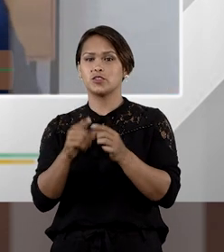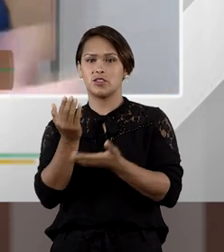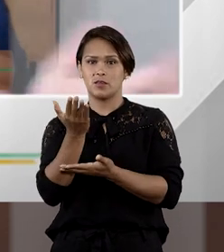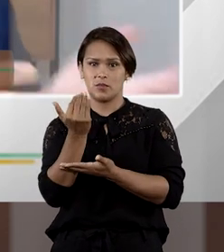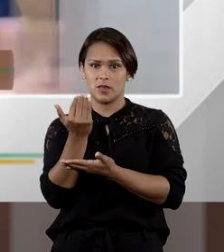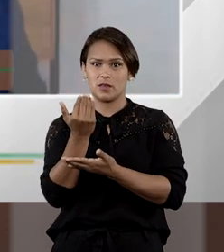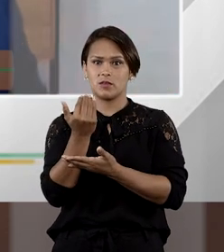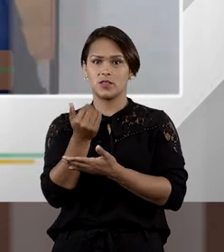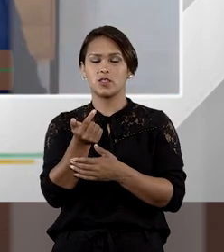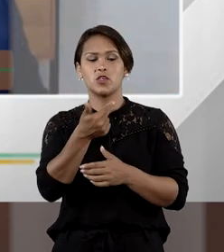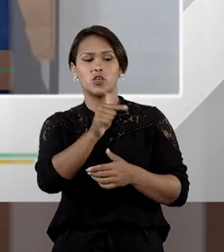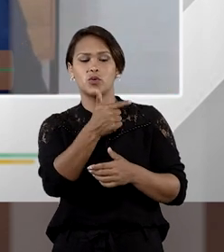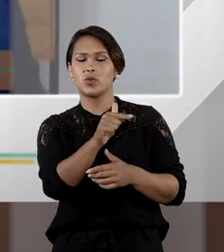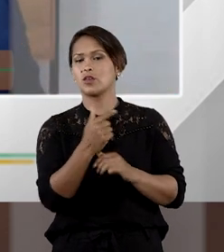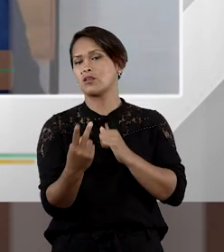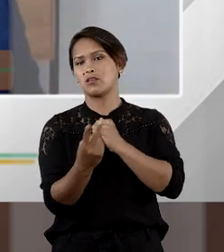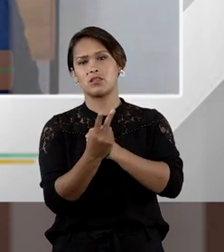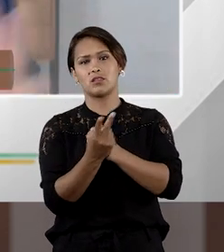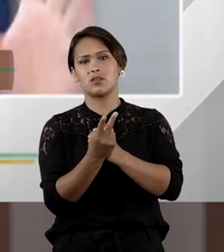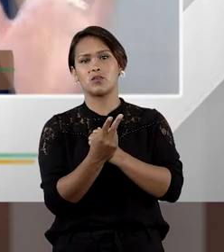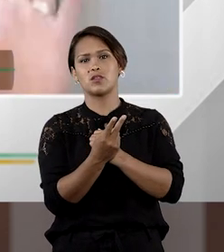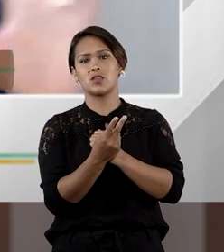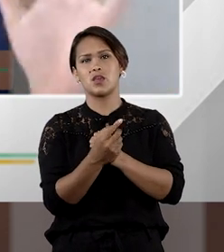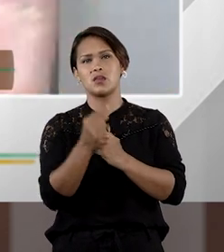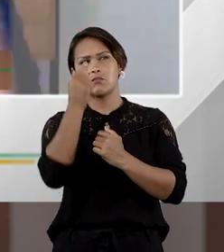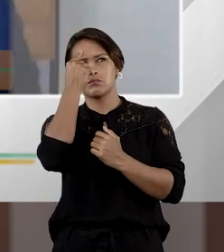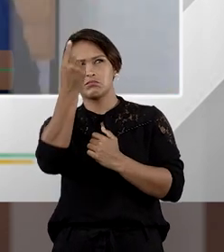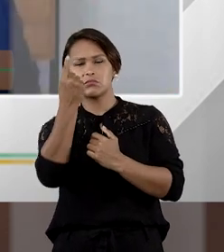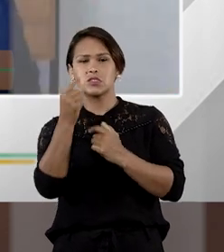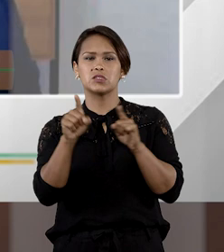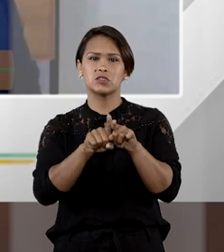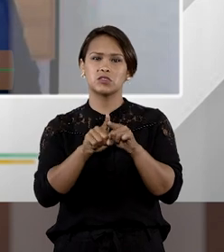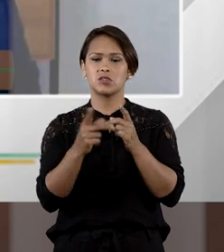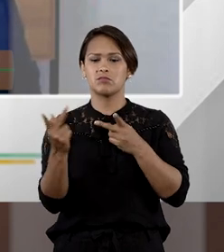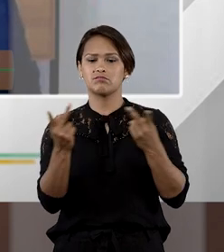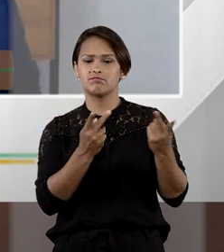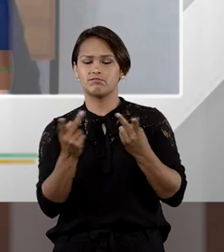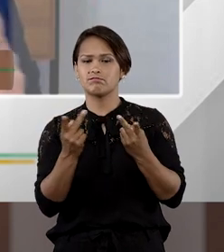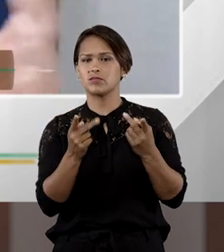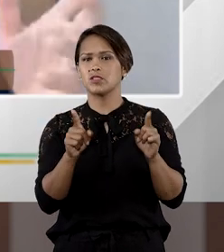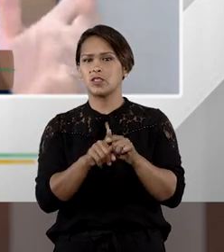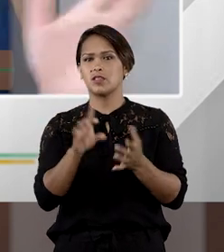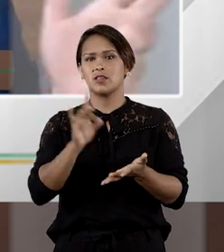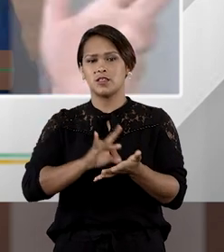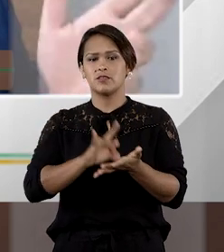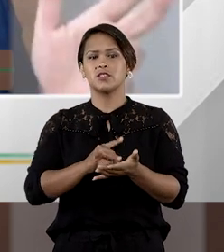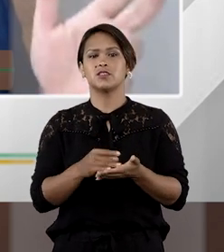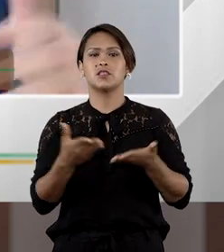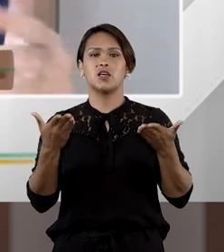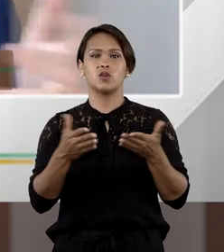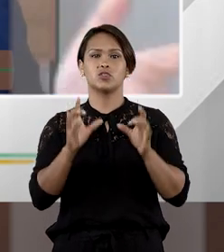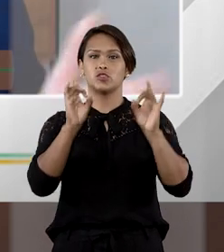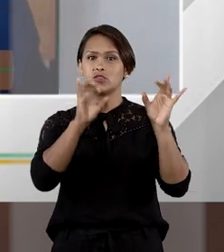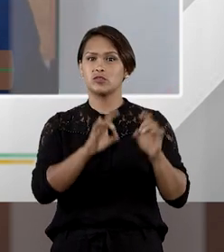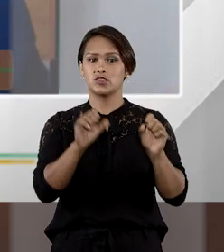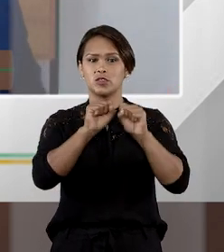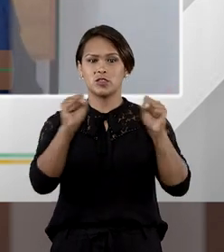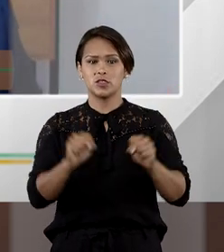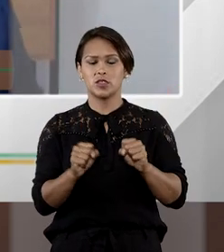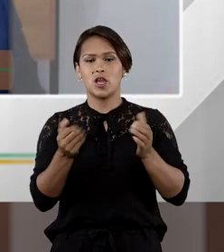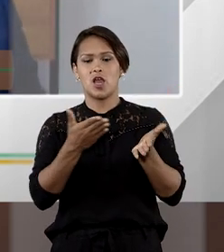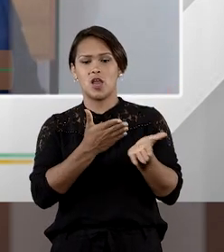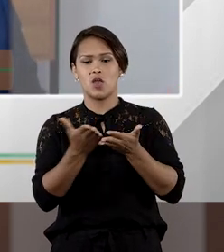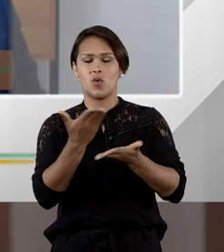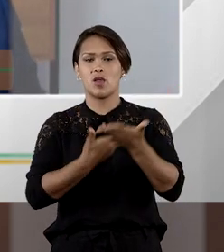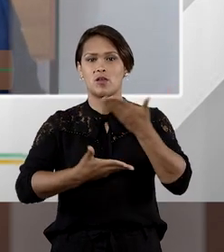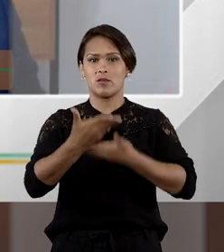e o que não detém a guarda, pensando aí numa guarda unilateral, que na verdade hoje é a exceção do sistema, porque a guarda